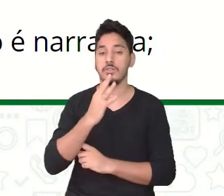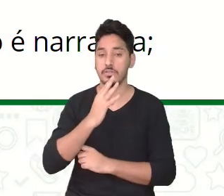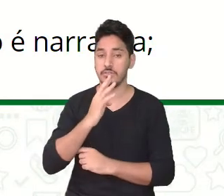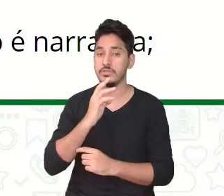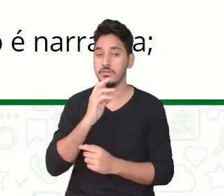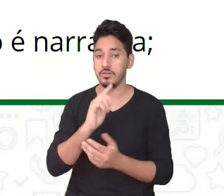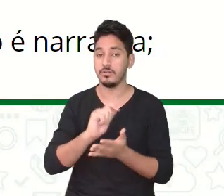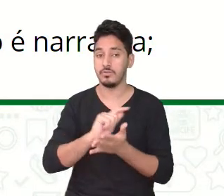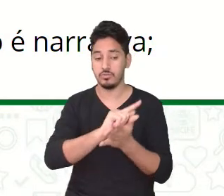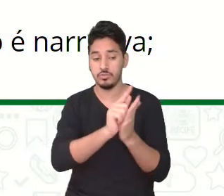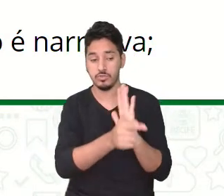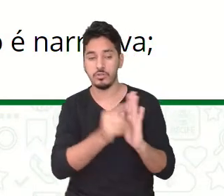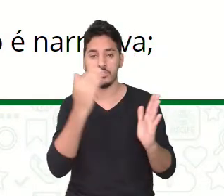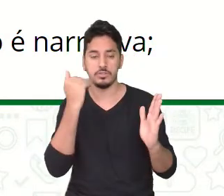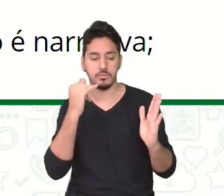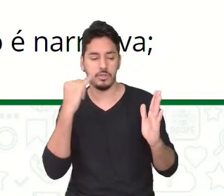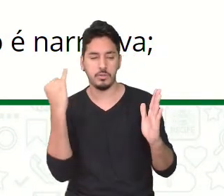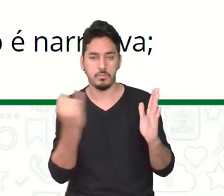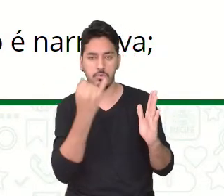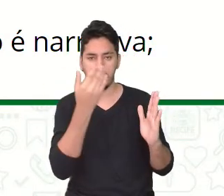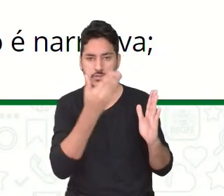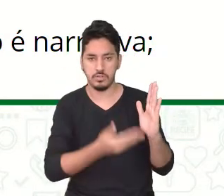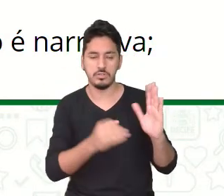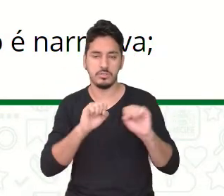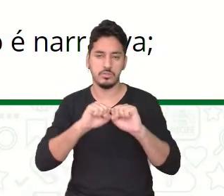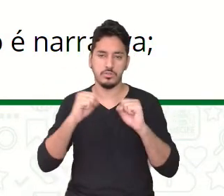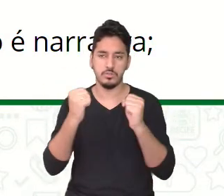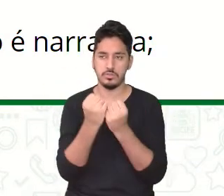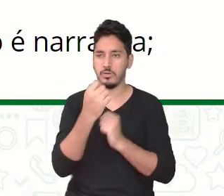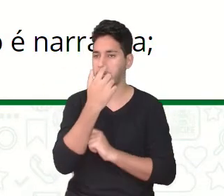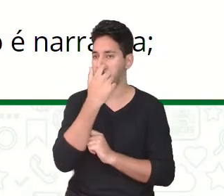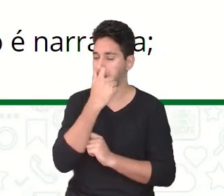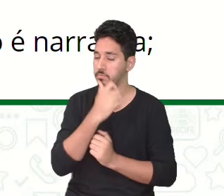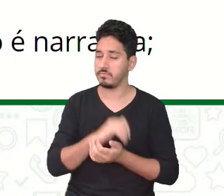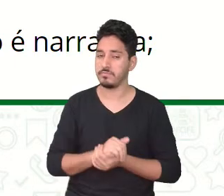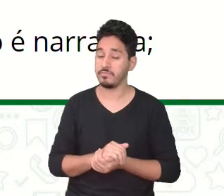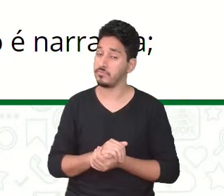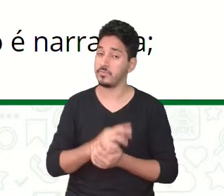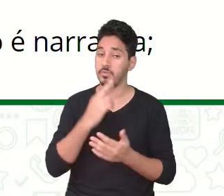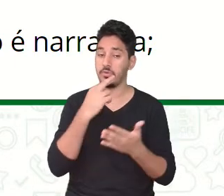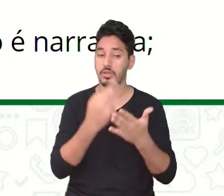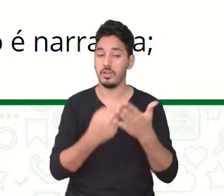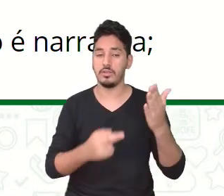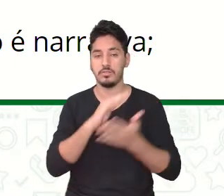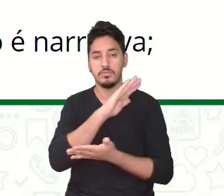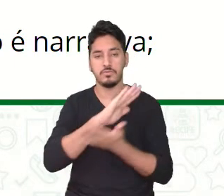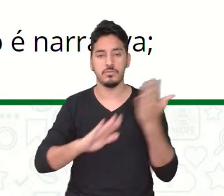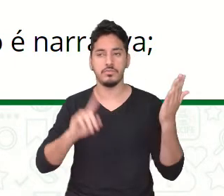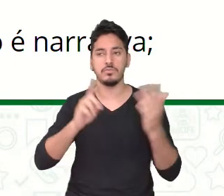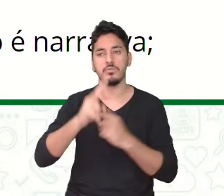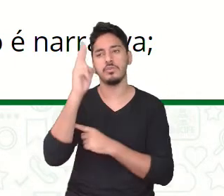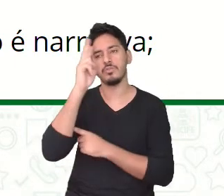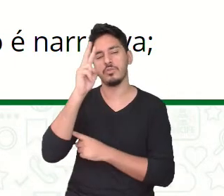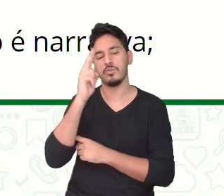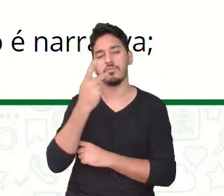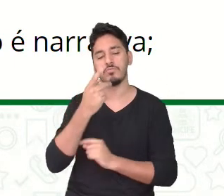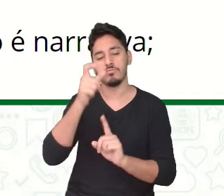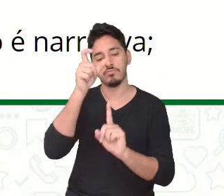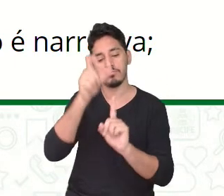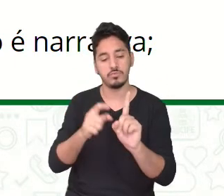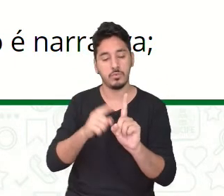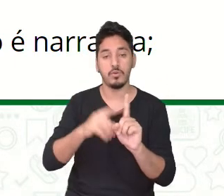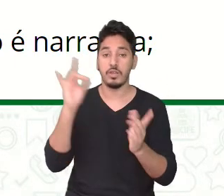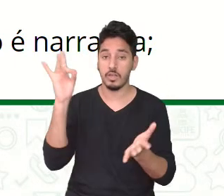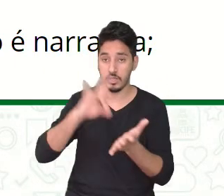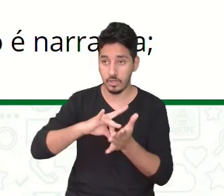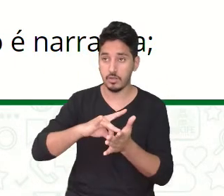para saber a sua importância social. Então, relato de viagem é uma história contada por uma pessoa real,